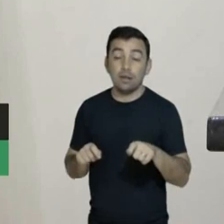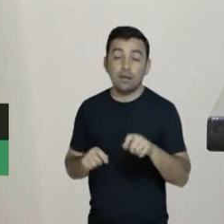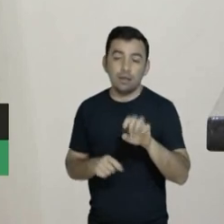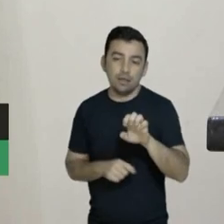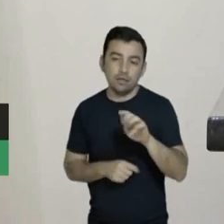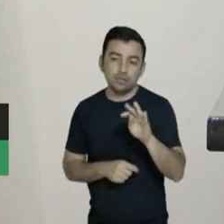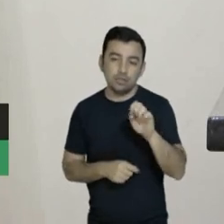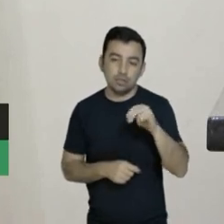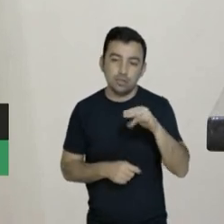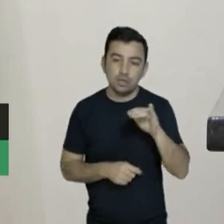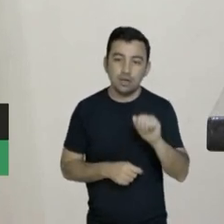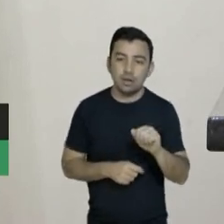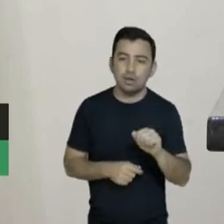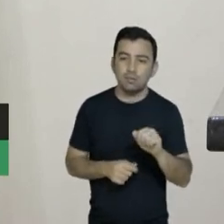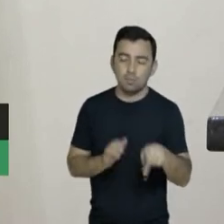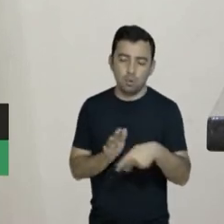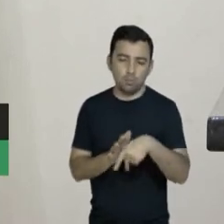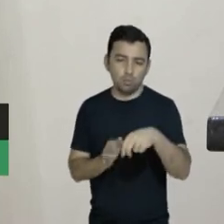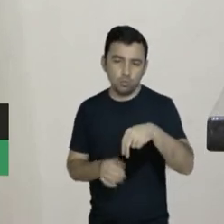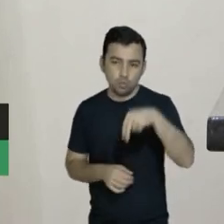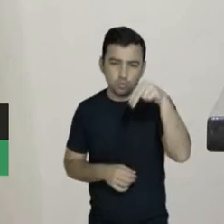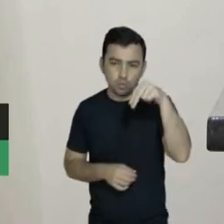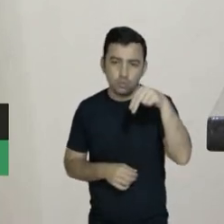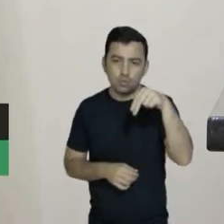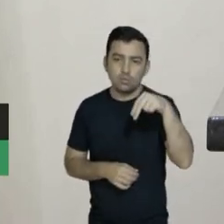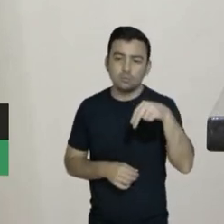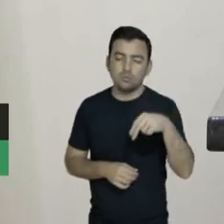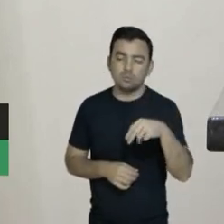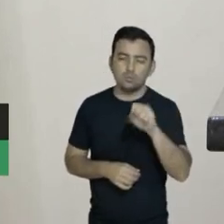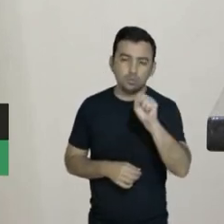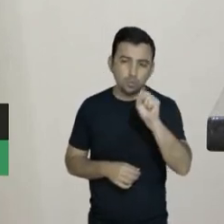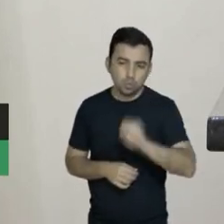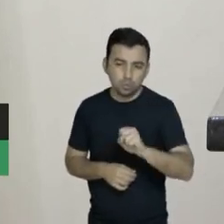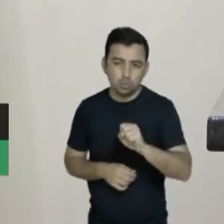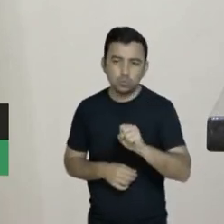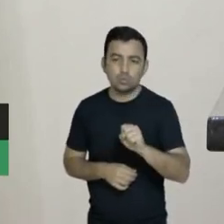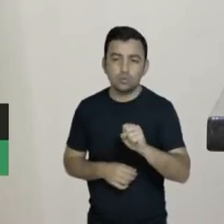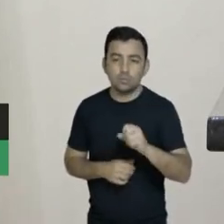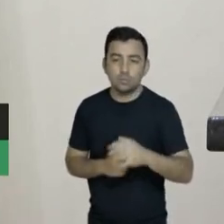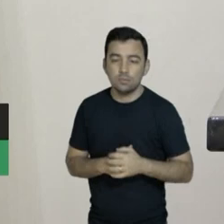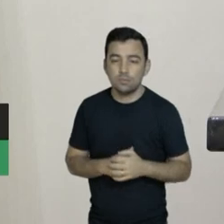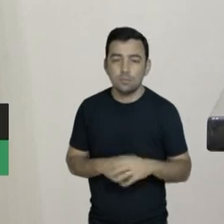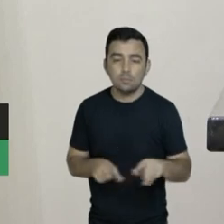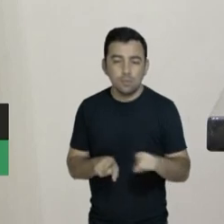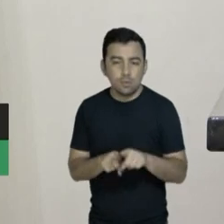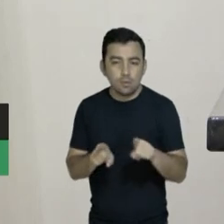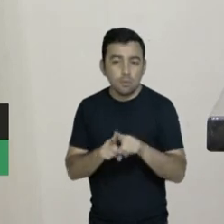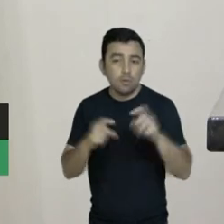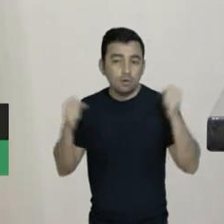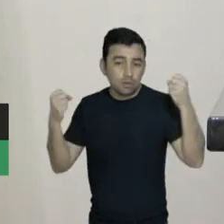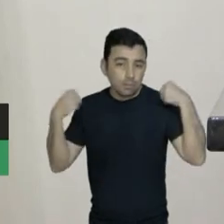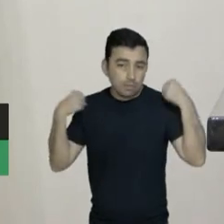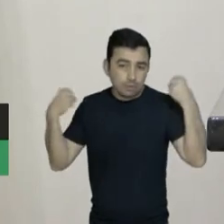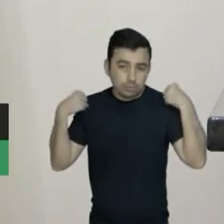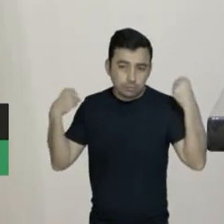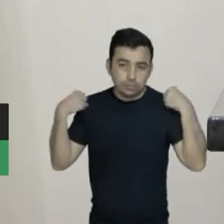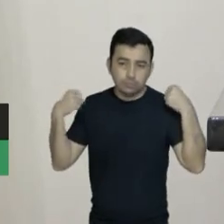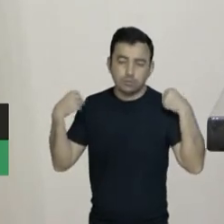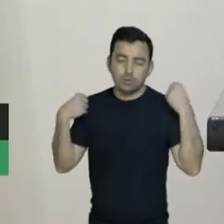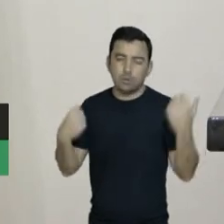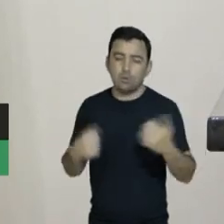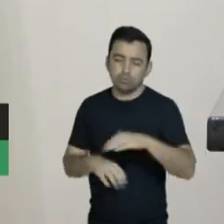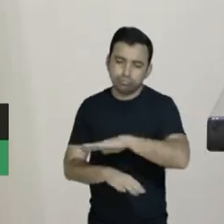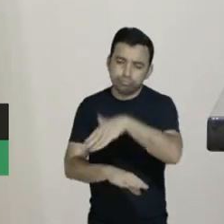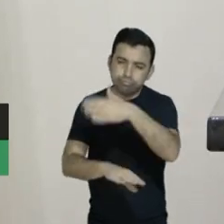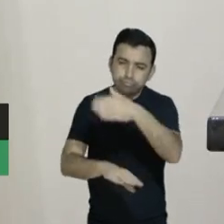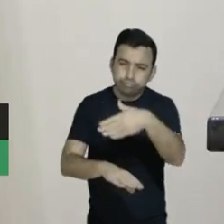Jaraguá do Sul, deputado Antônio Nelly, a etnia do Sul, a etnia de Chapecó, a etnia do Planalto Serrano,